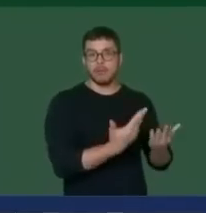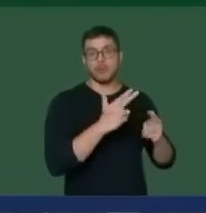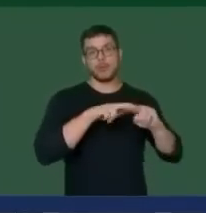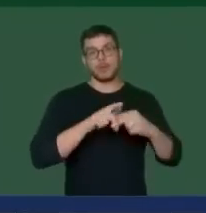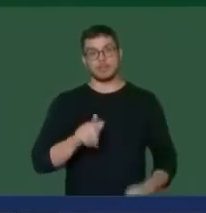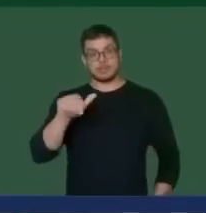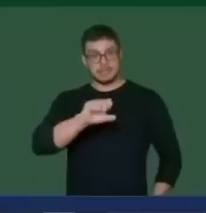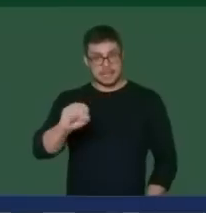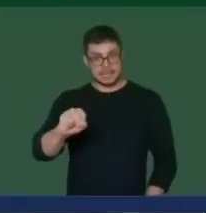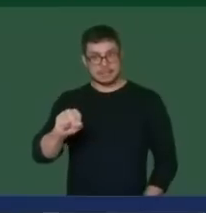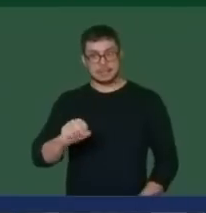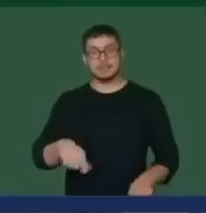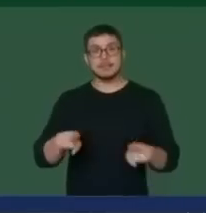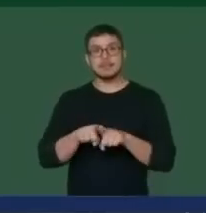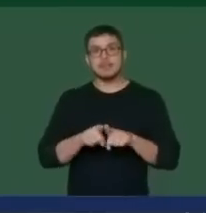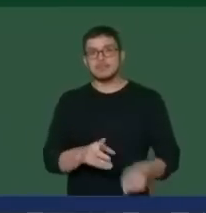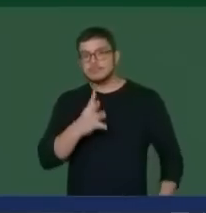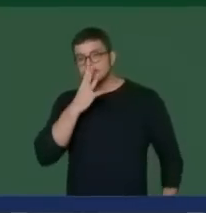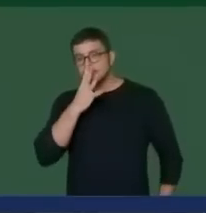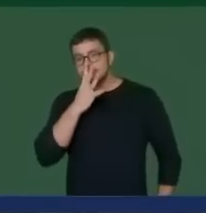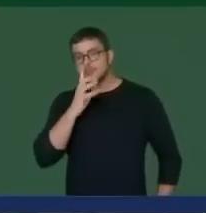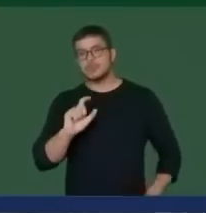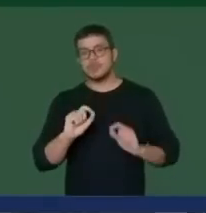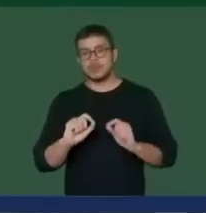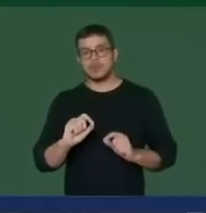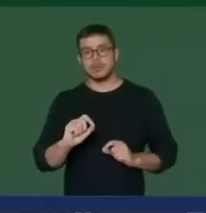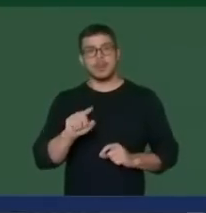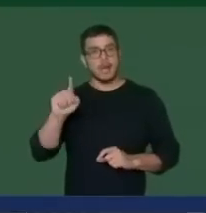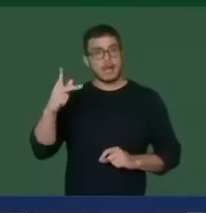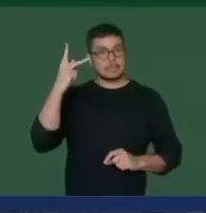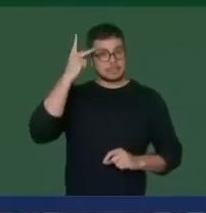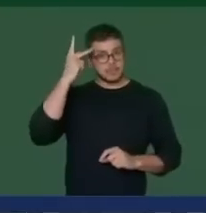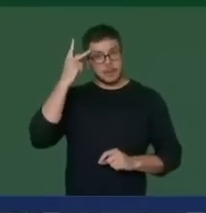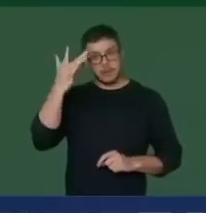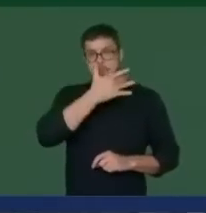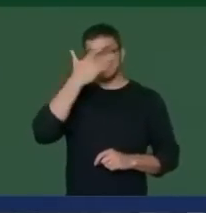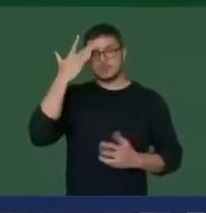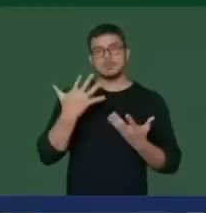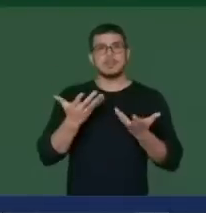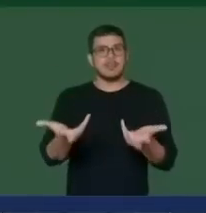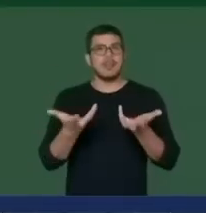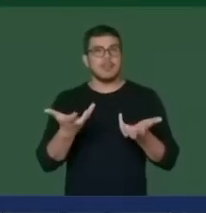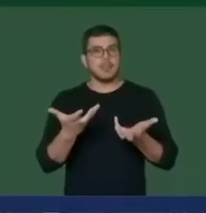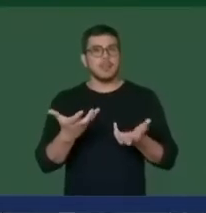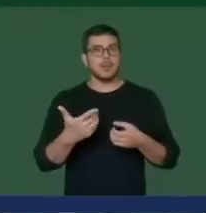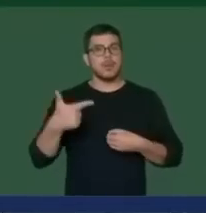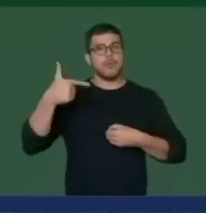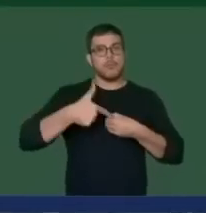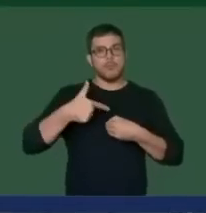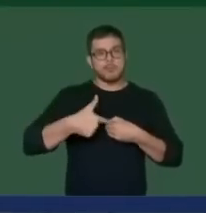palestras na Faria Lima defesa da atual política de preços da Petrobras. Esse é o Brasil